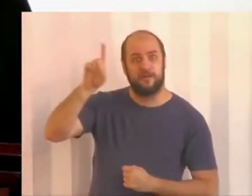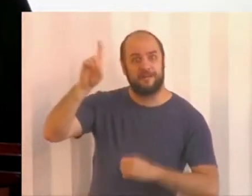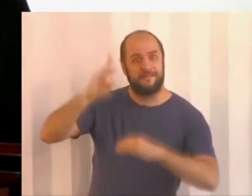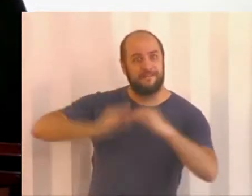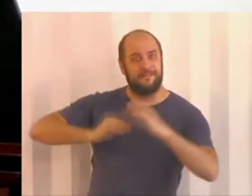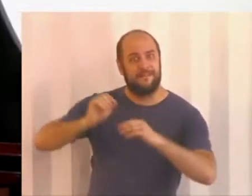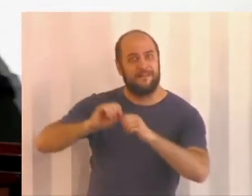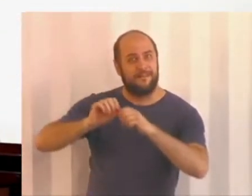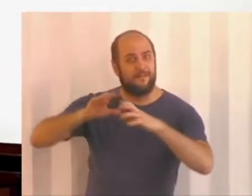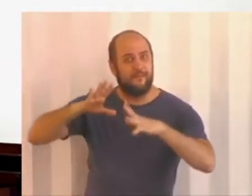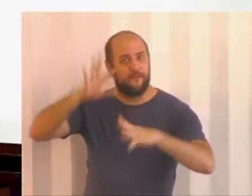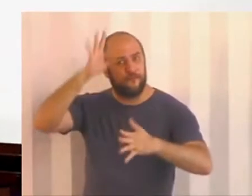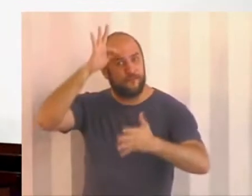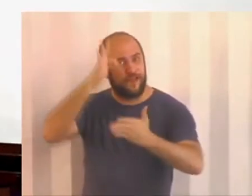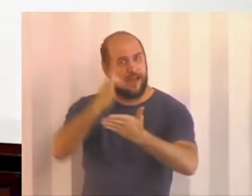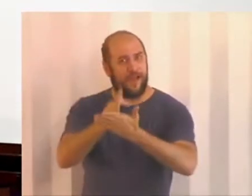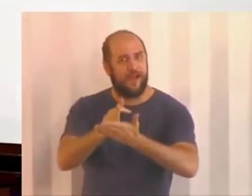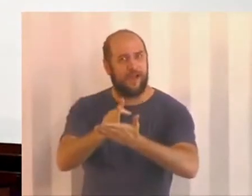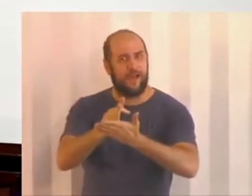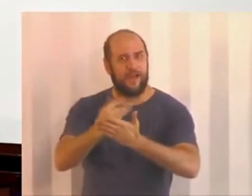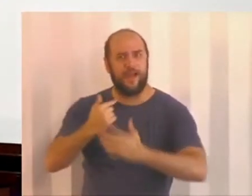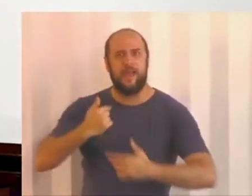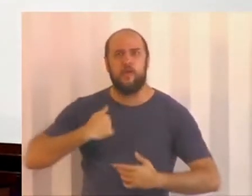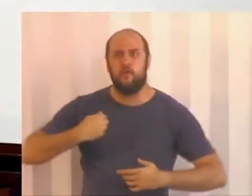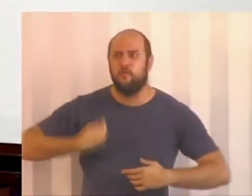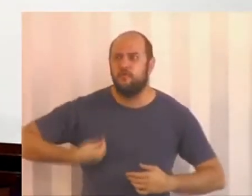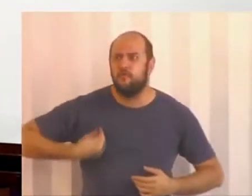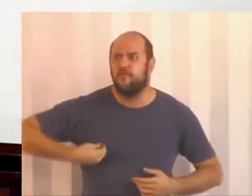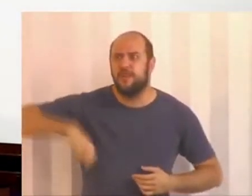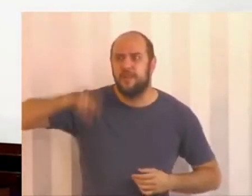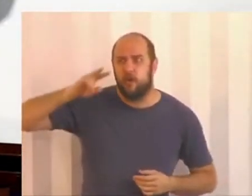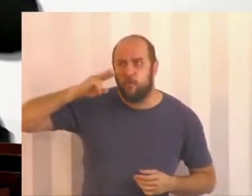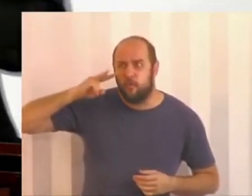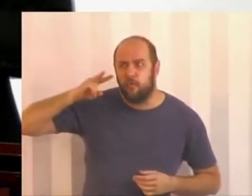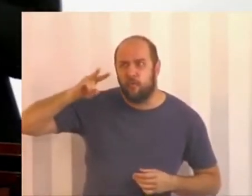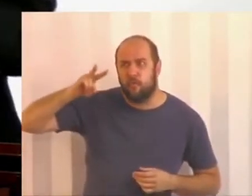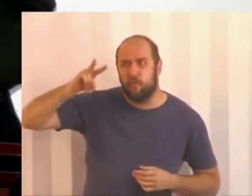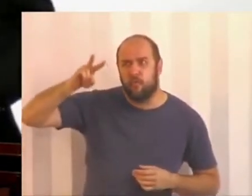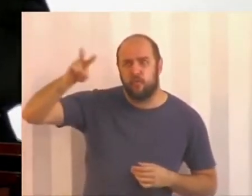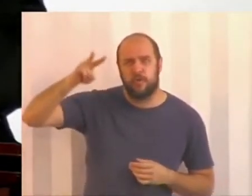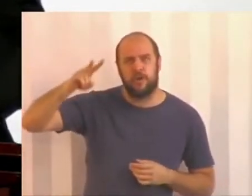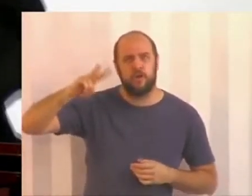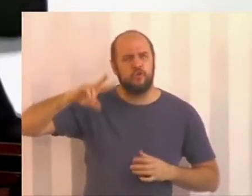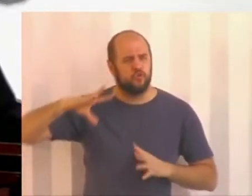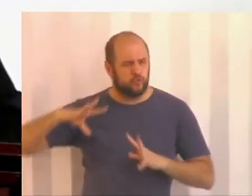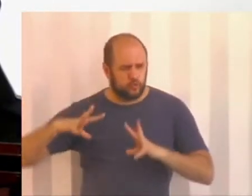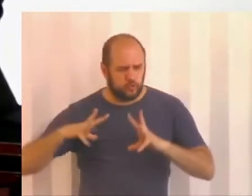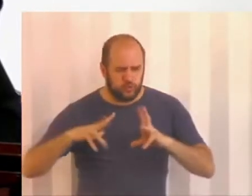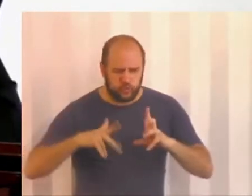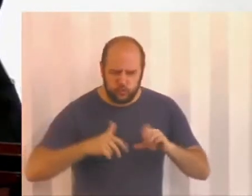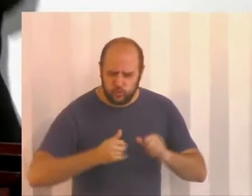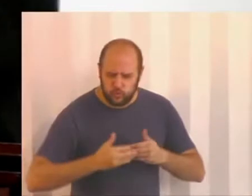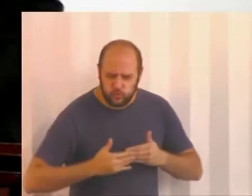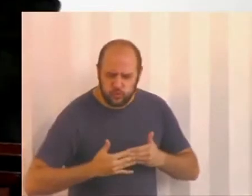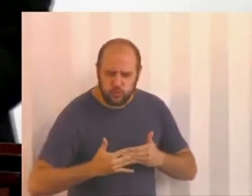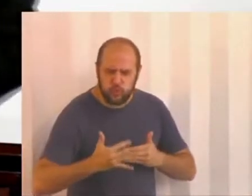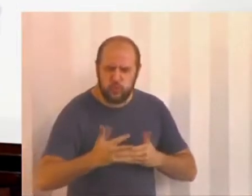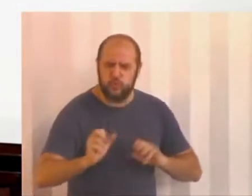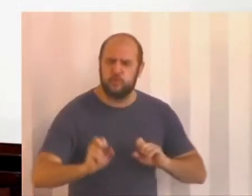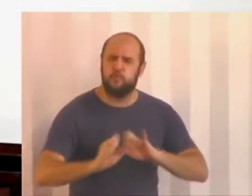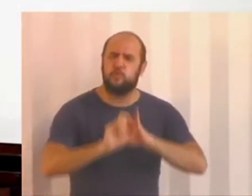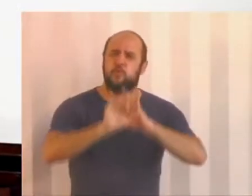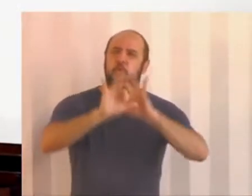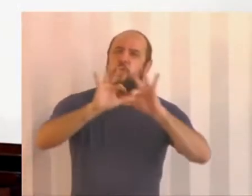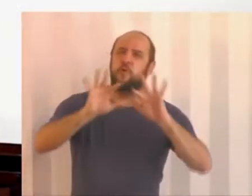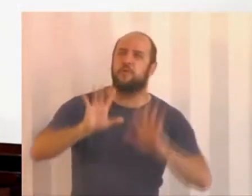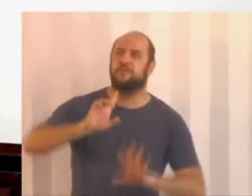fé, e enquanto estou correndo, eu vou fazer todas as coisas para a glória dele.